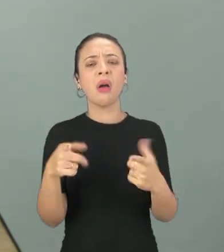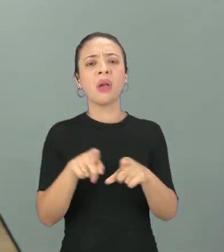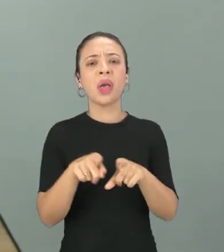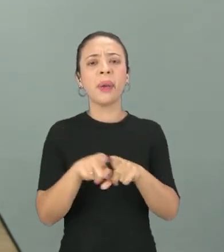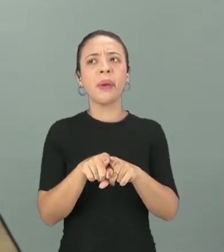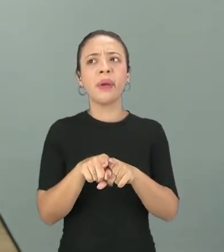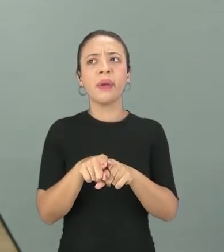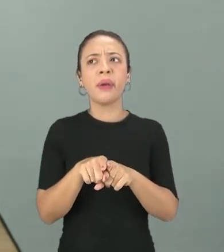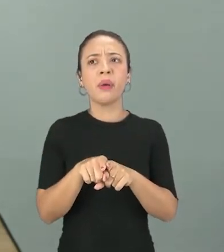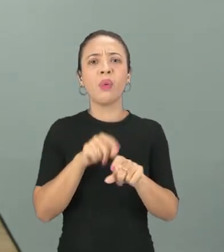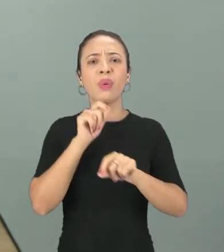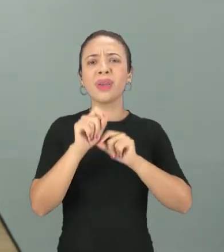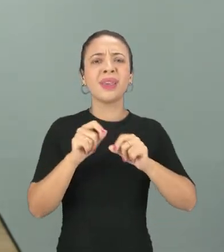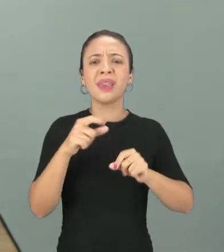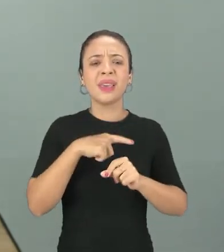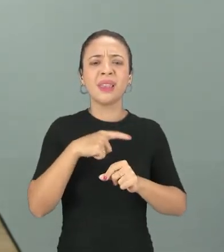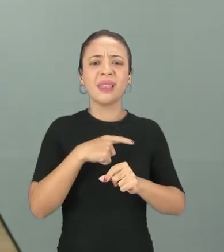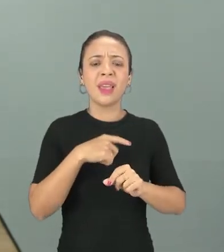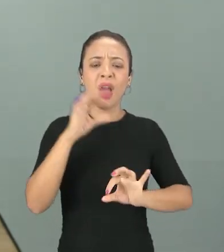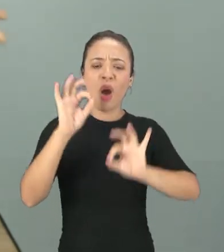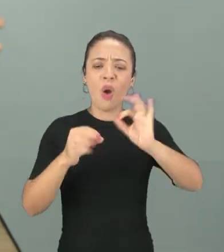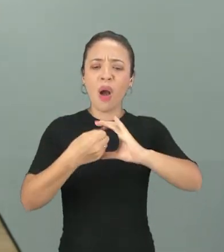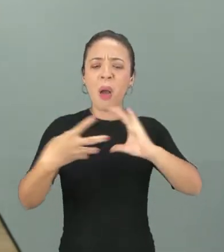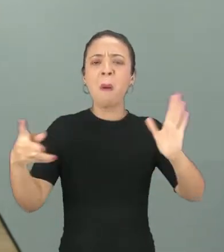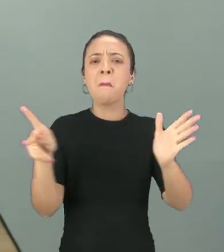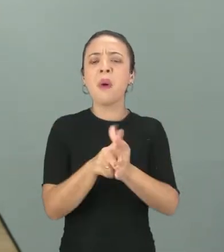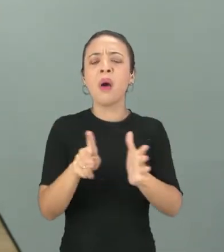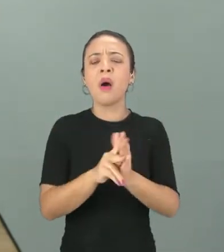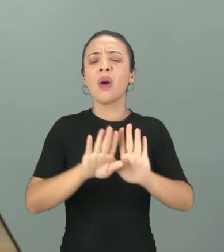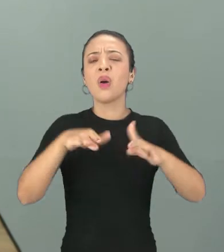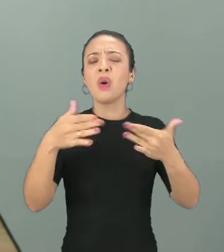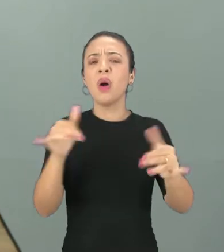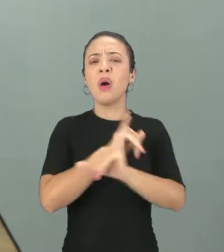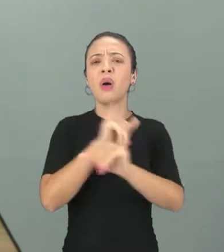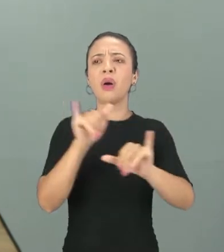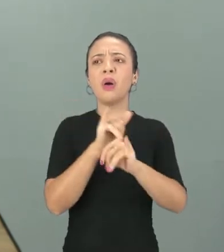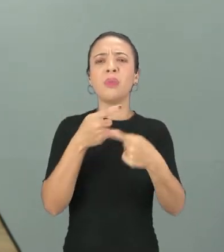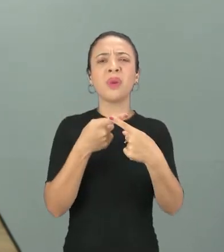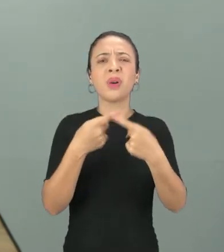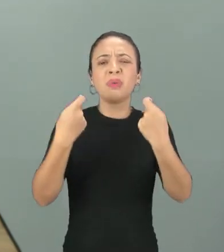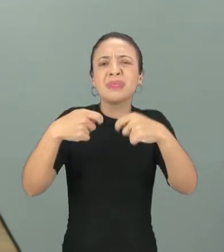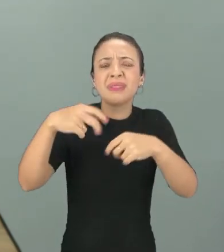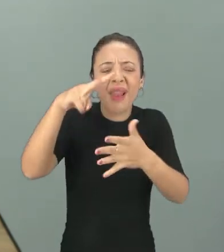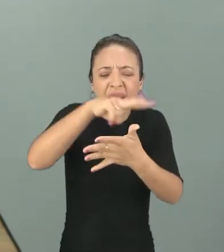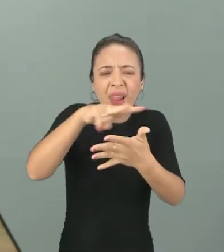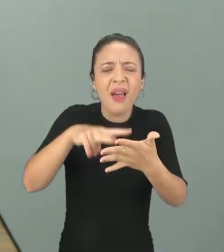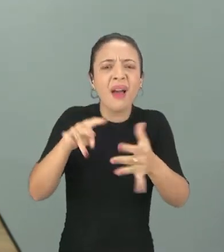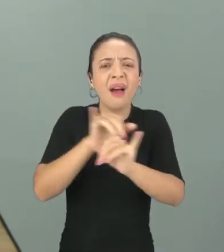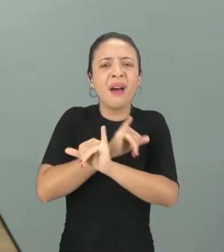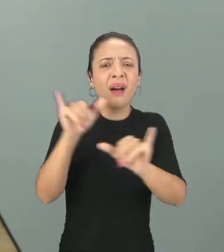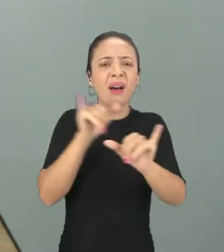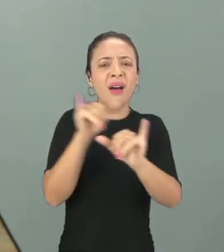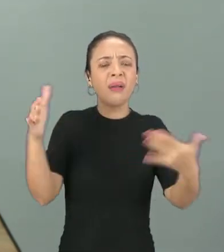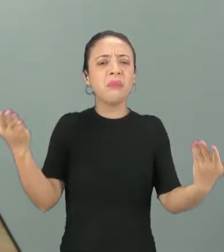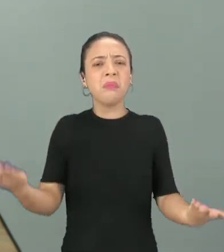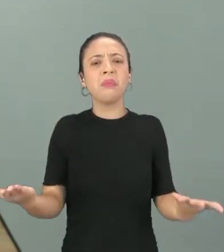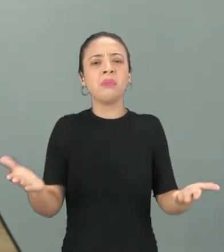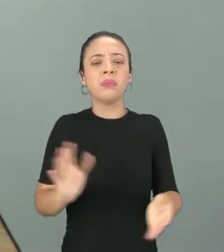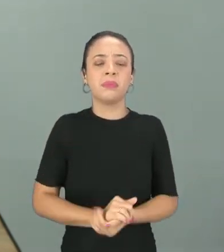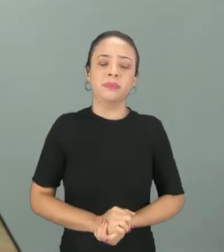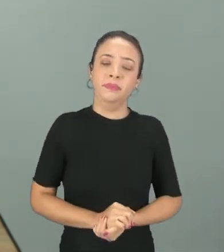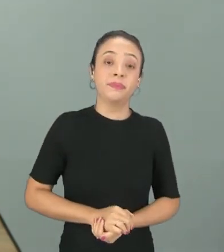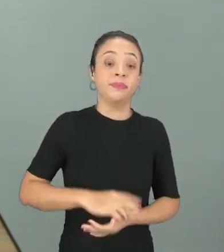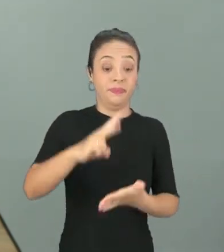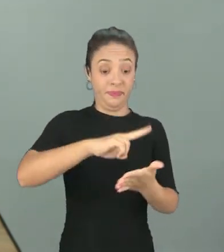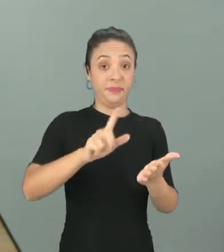faz parte de uma notícia? Por que nós devemos ler esse tipo de texto? Bem, ler jornais